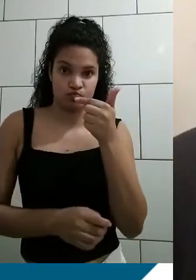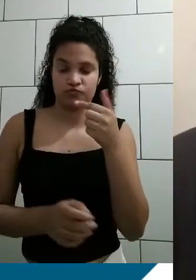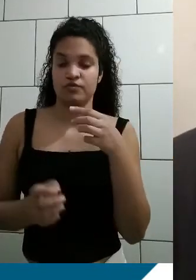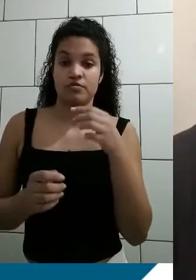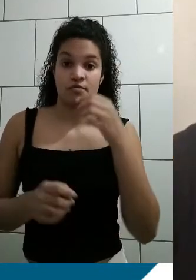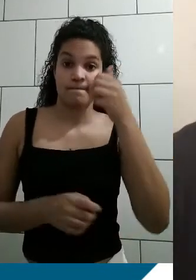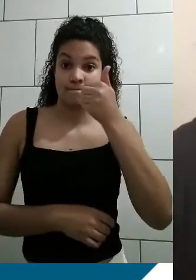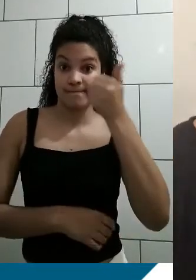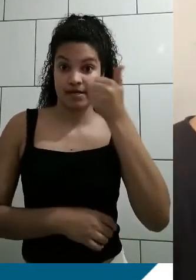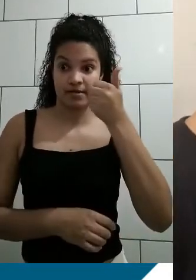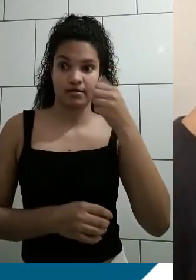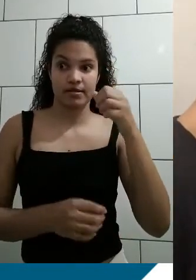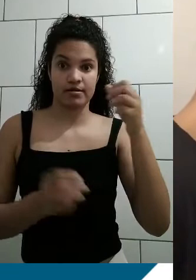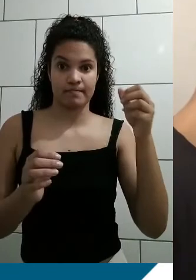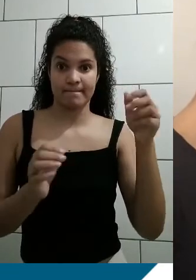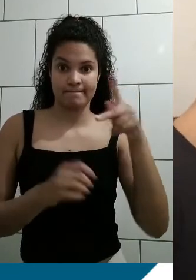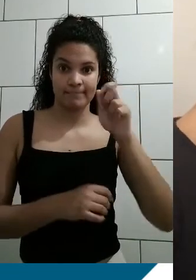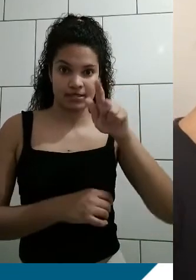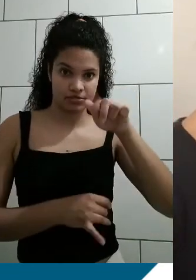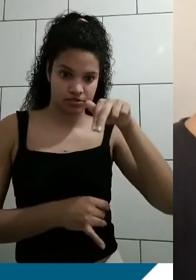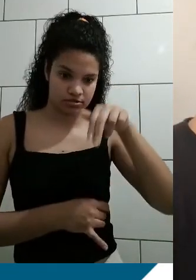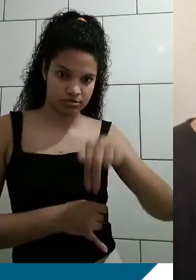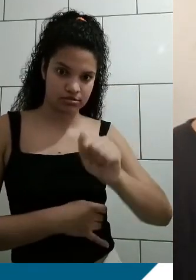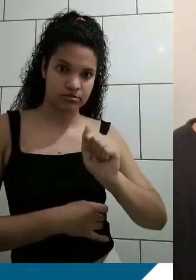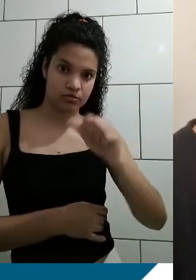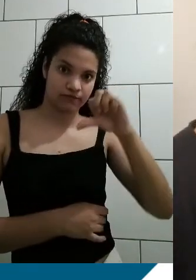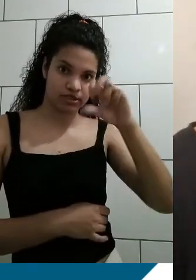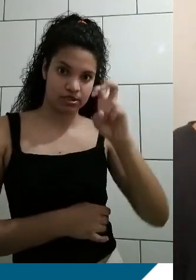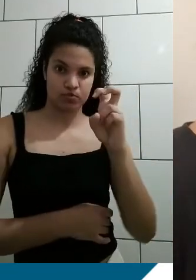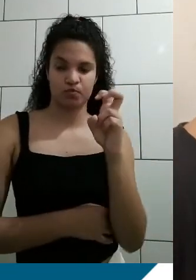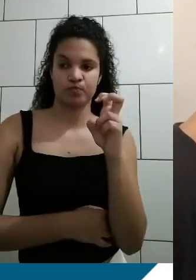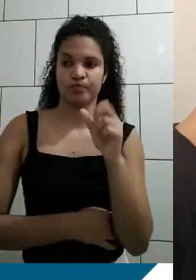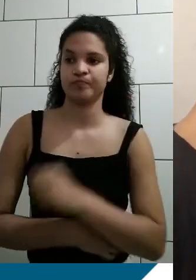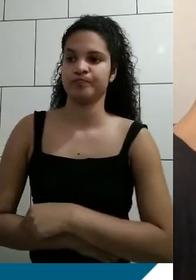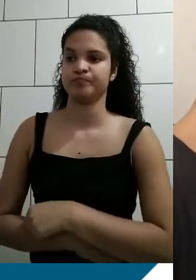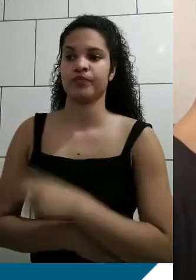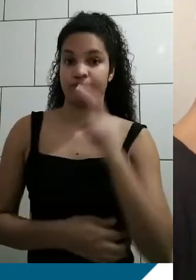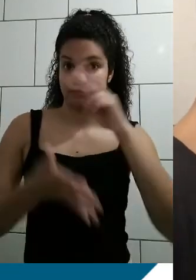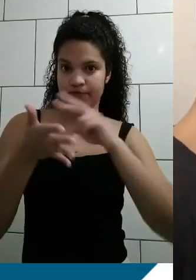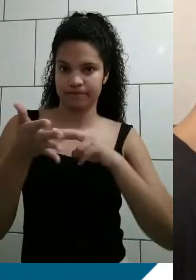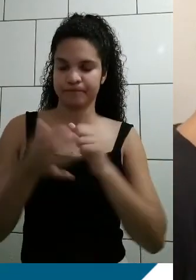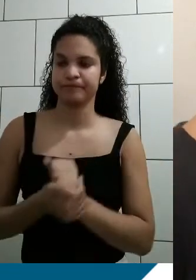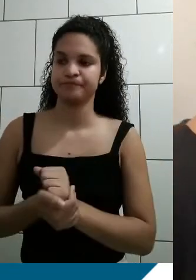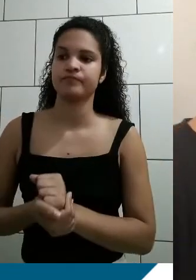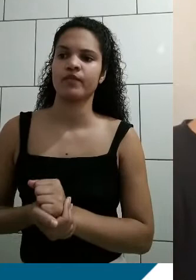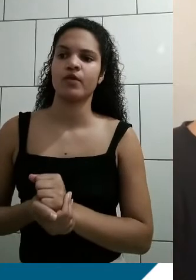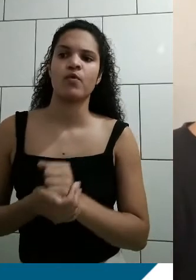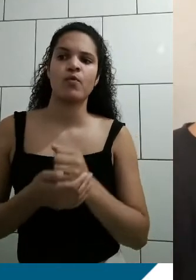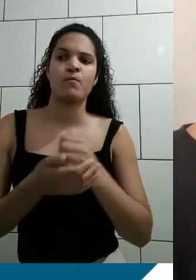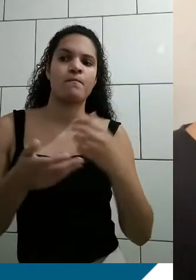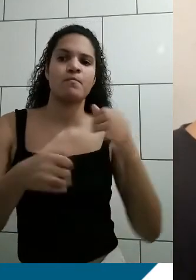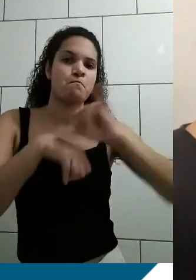na página 95, vou ler aqui para vocês. Um corpo de massa 4 kg desliza sem atrito sobre uma superfície horizontal,